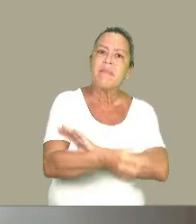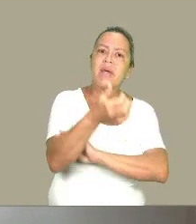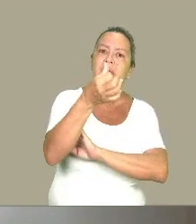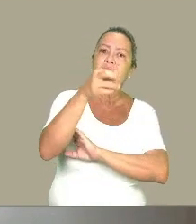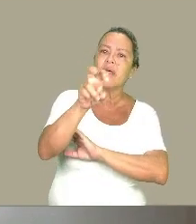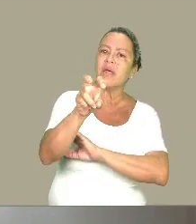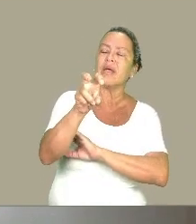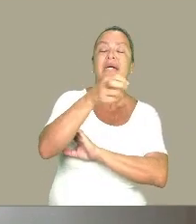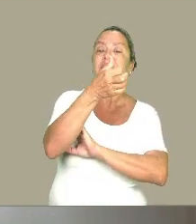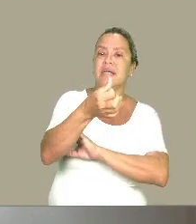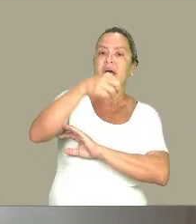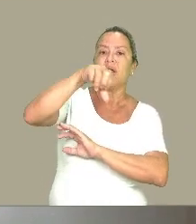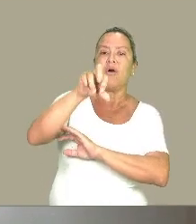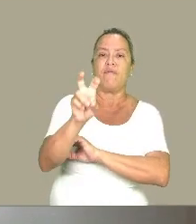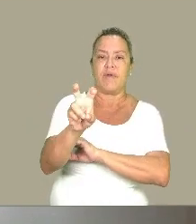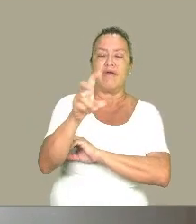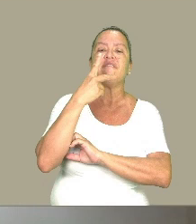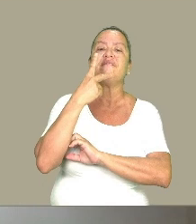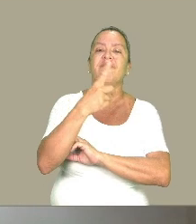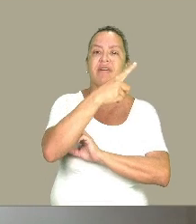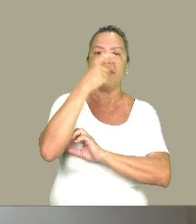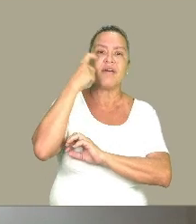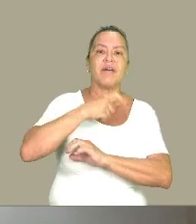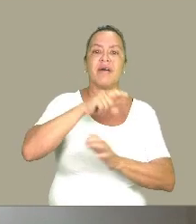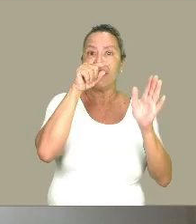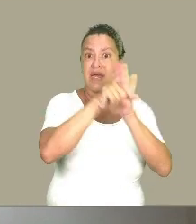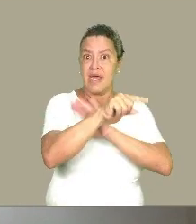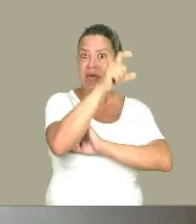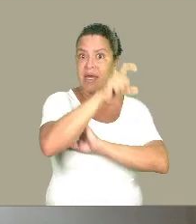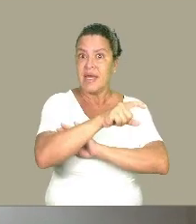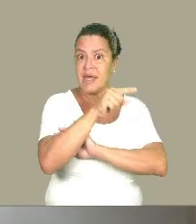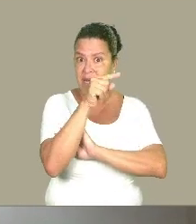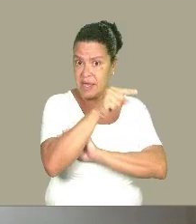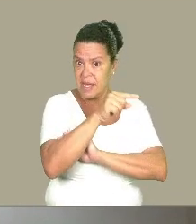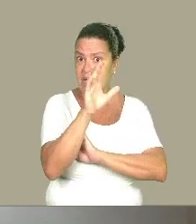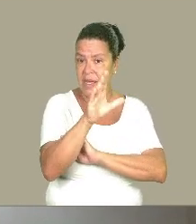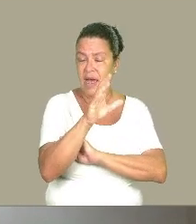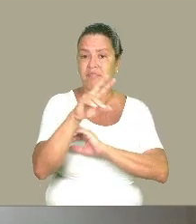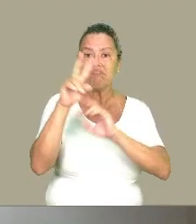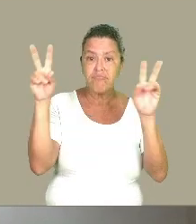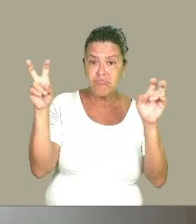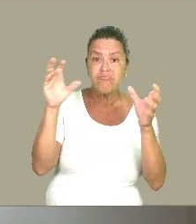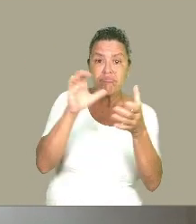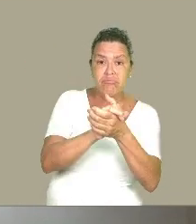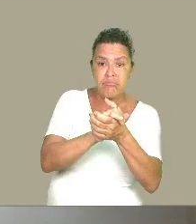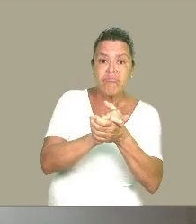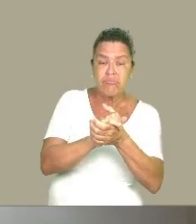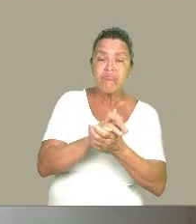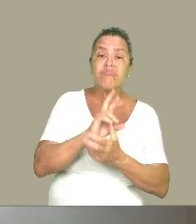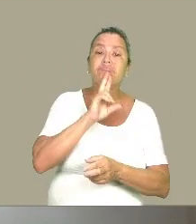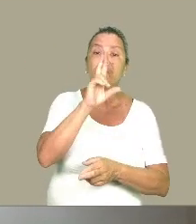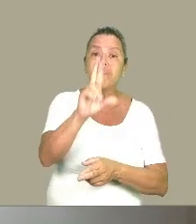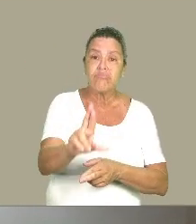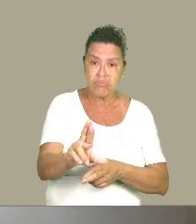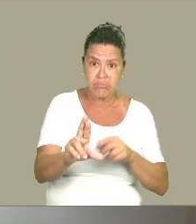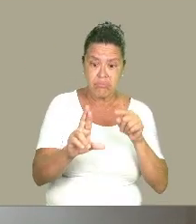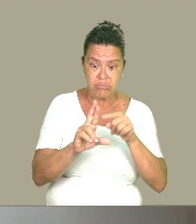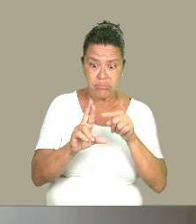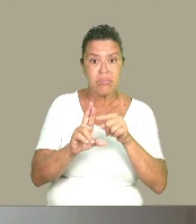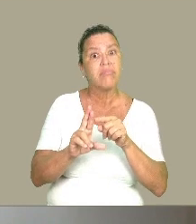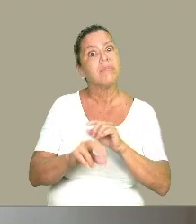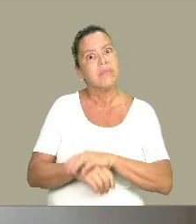695, que Allan Kardec faz uma pergunta especificamente sobre o casamento, e a resposta